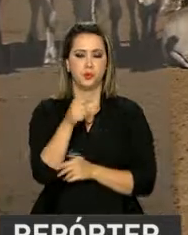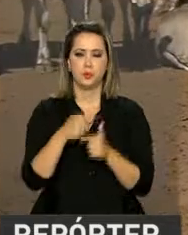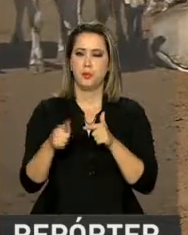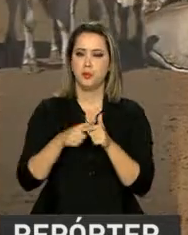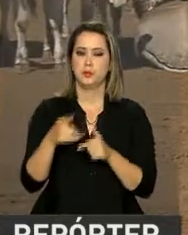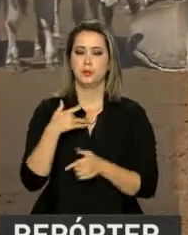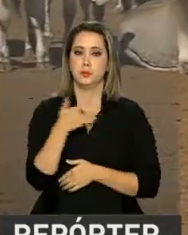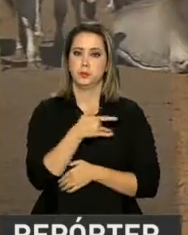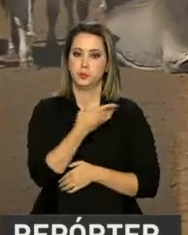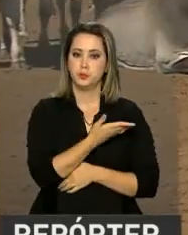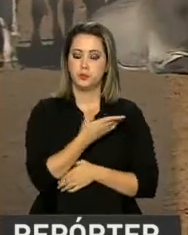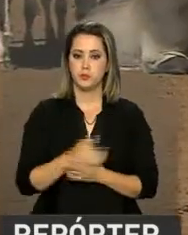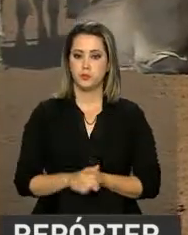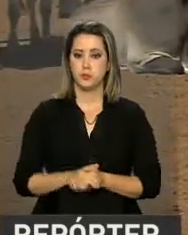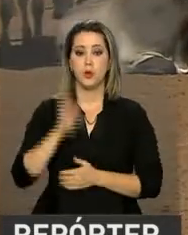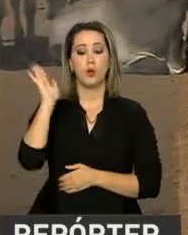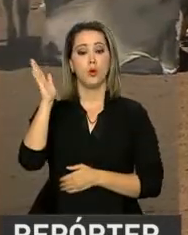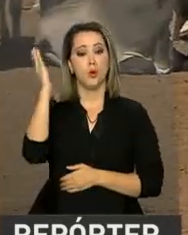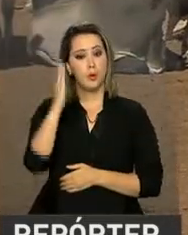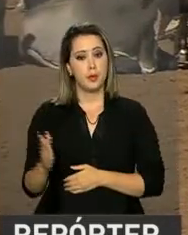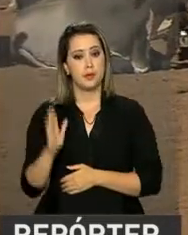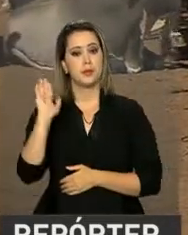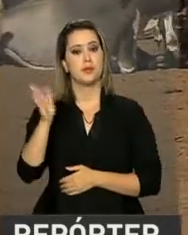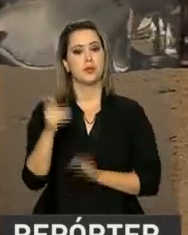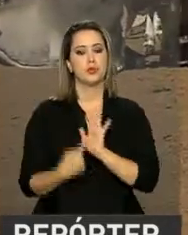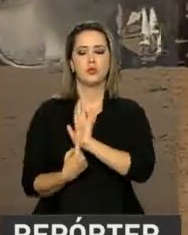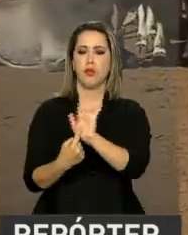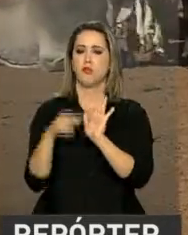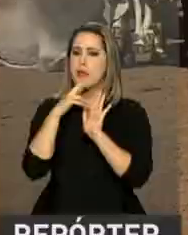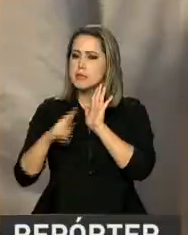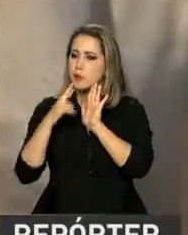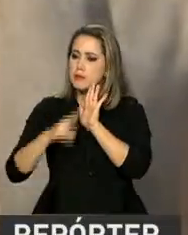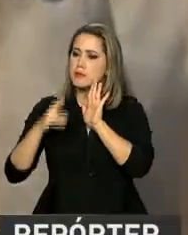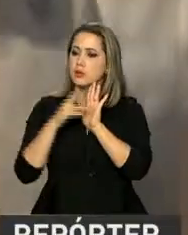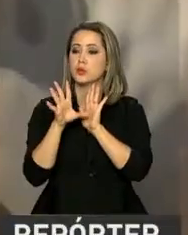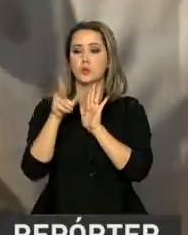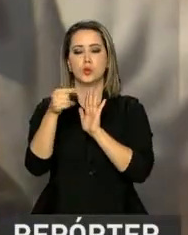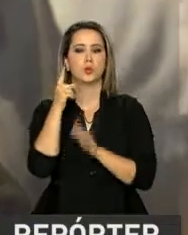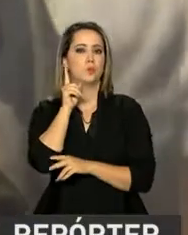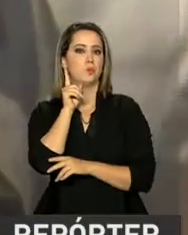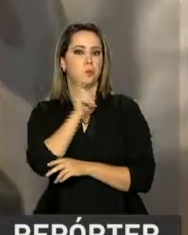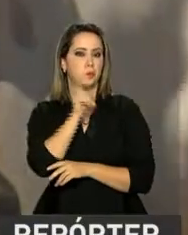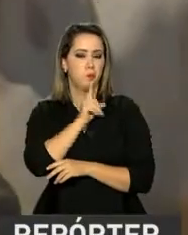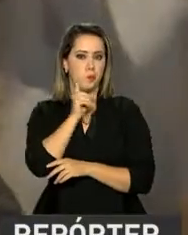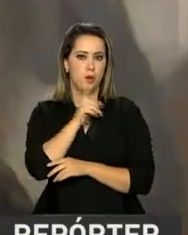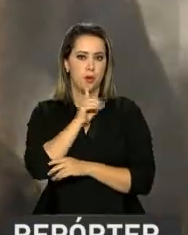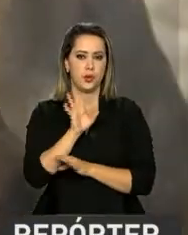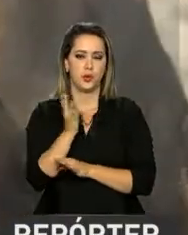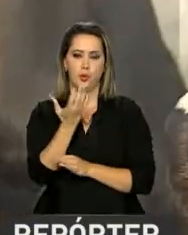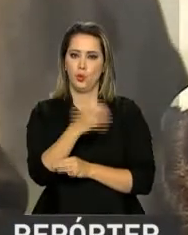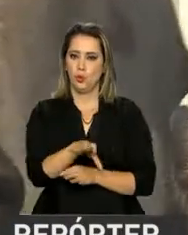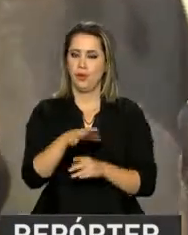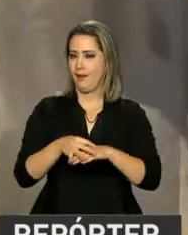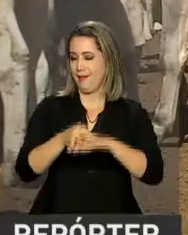o brasil já está respondendo aos questionamentos feitos pelo governo norte-americano e suspendeu a entrada de carne in natura do